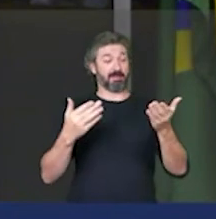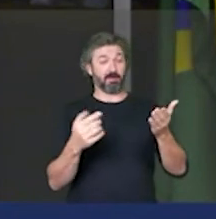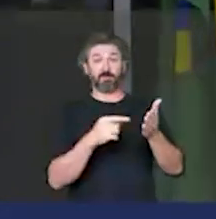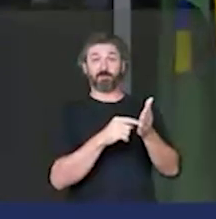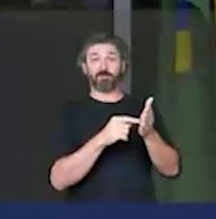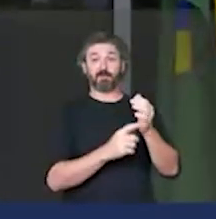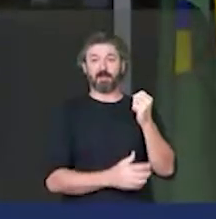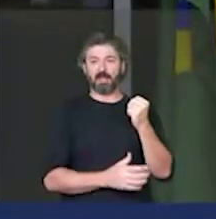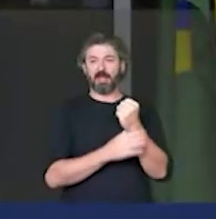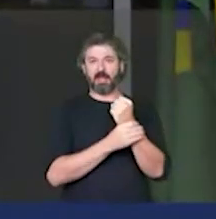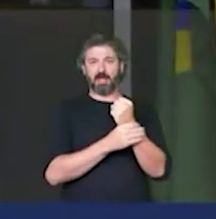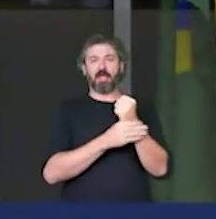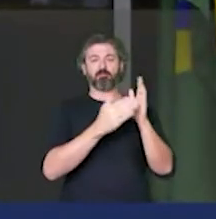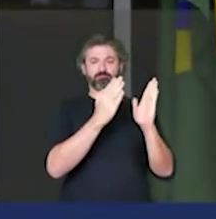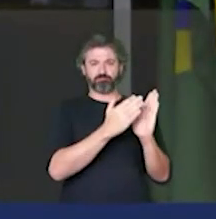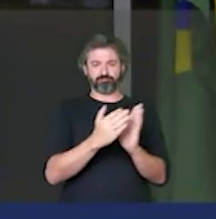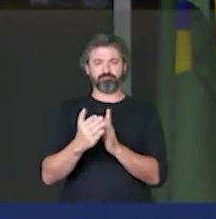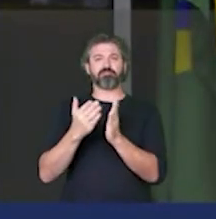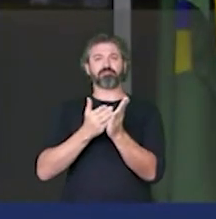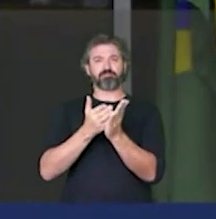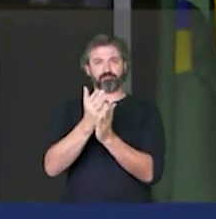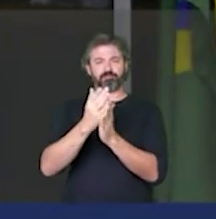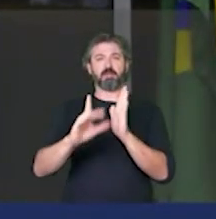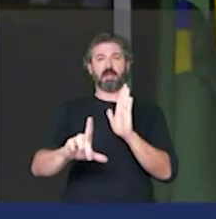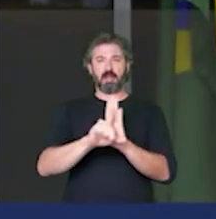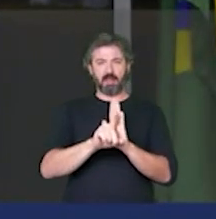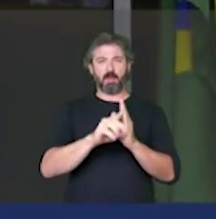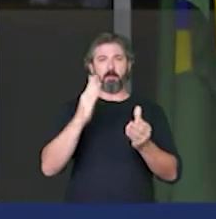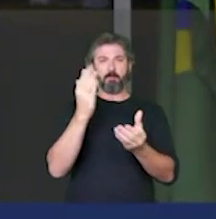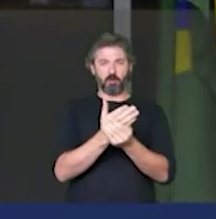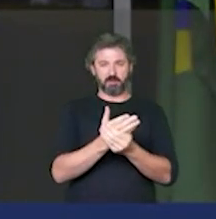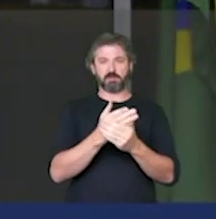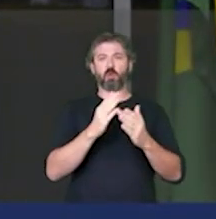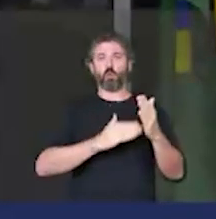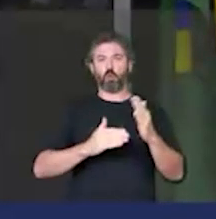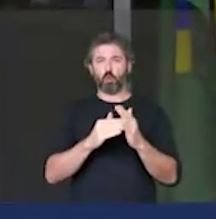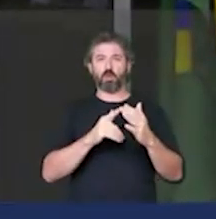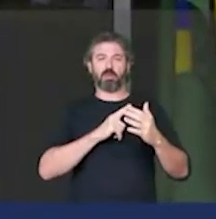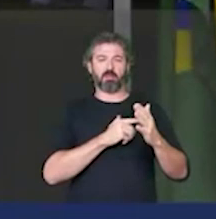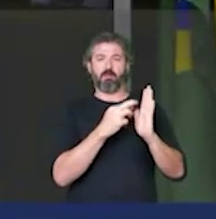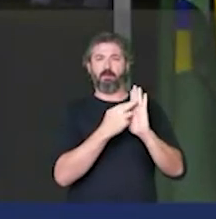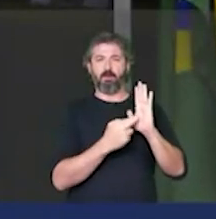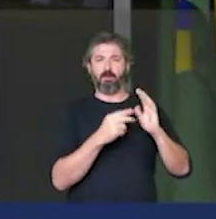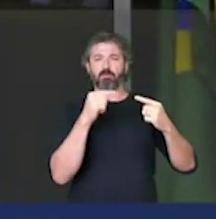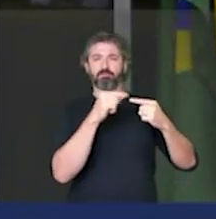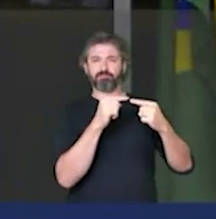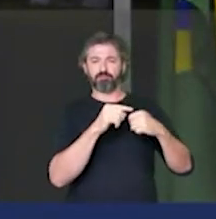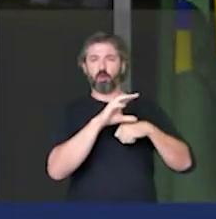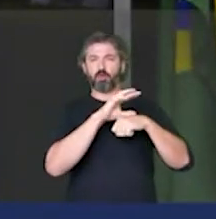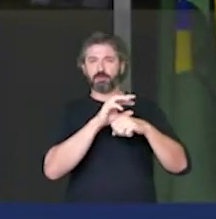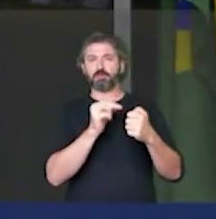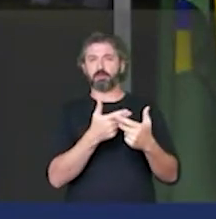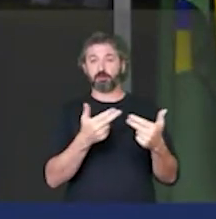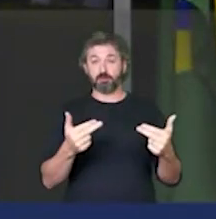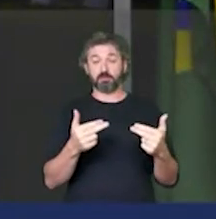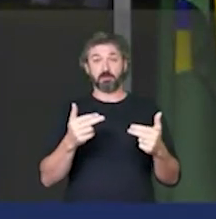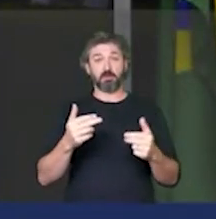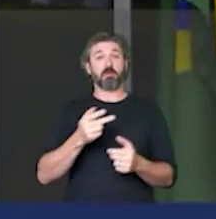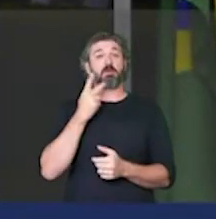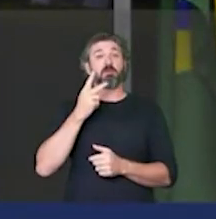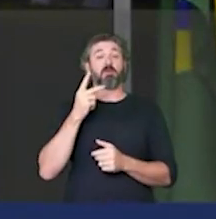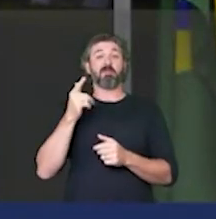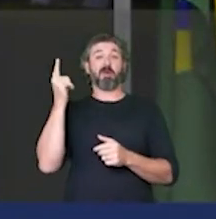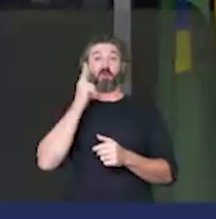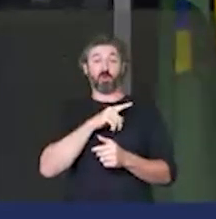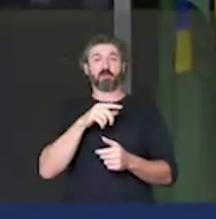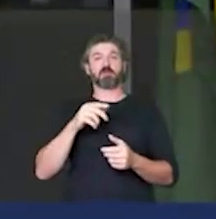a garantia do devido processo legal, dentre outras estabelecidas constitucionalmente, exige que, para instauração